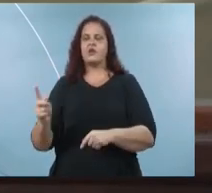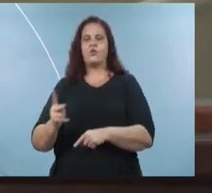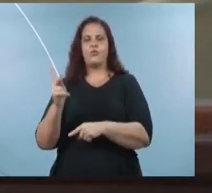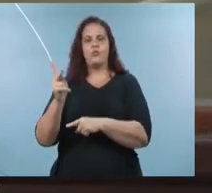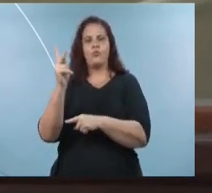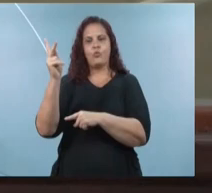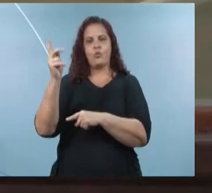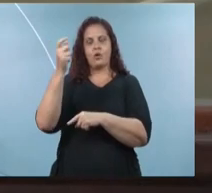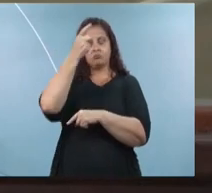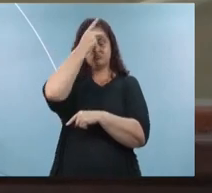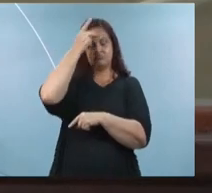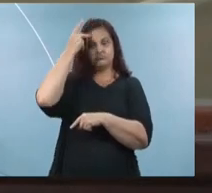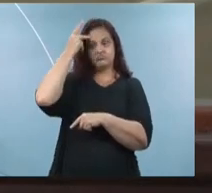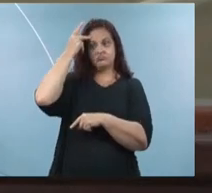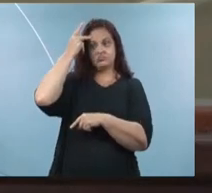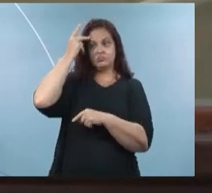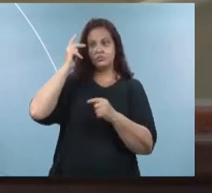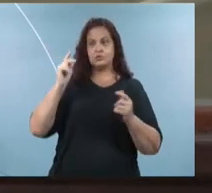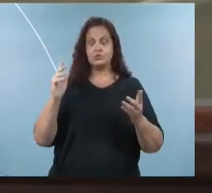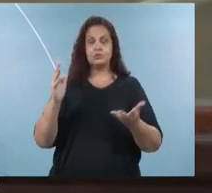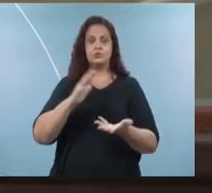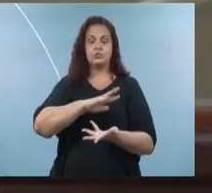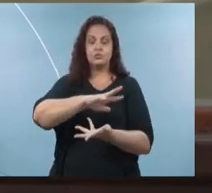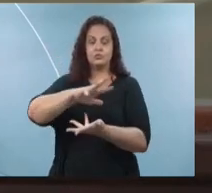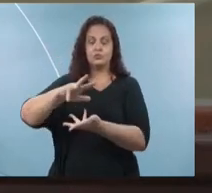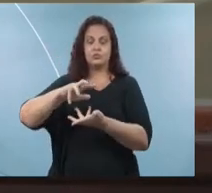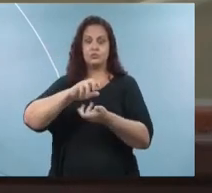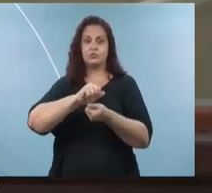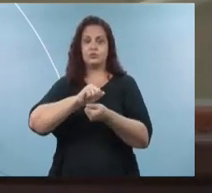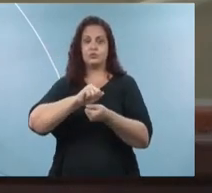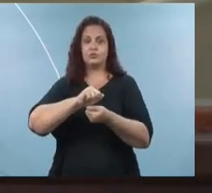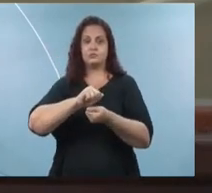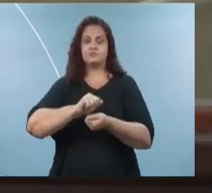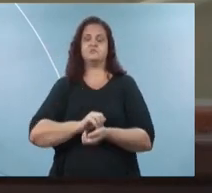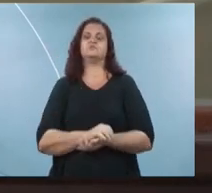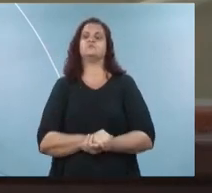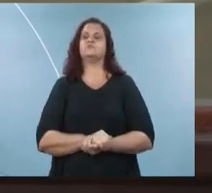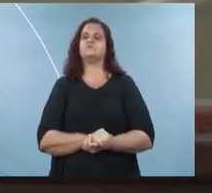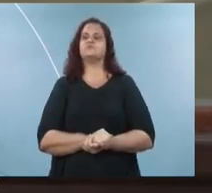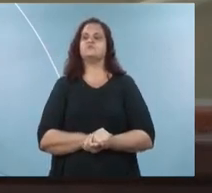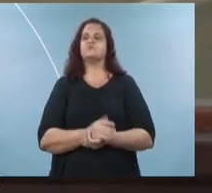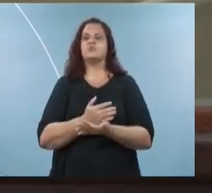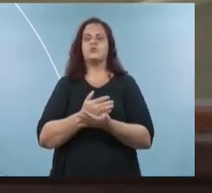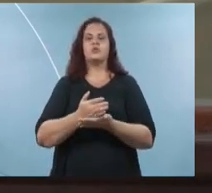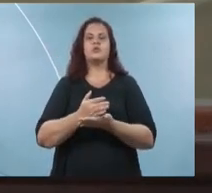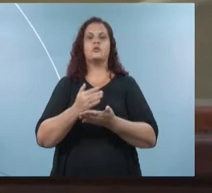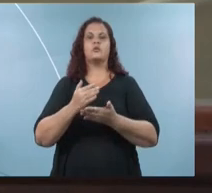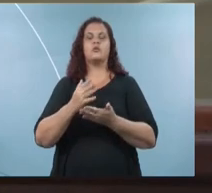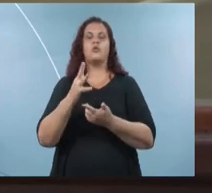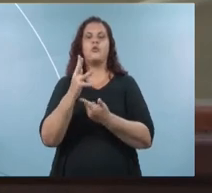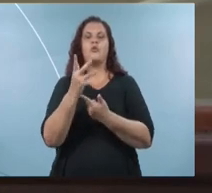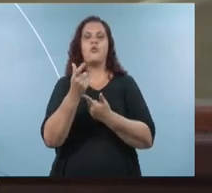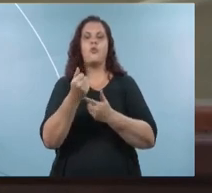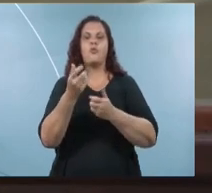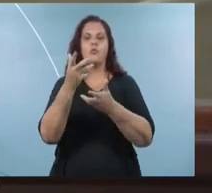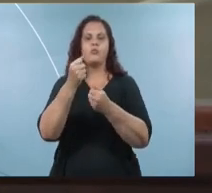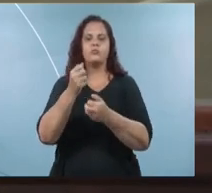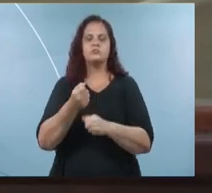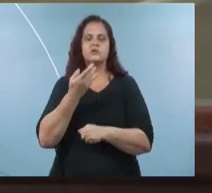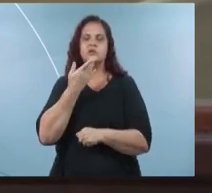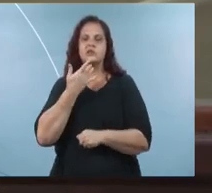por pessoas de todo o mundo. Eu comecei a trabalhar como artesã quando ainda